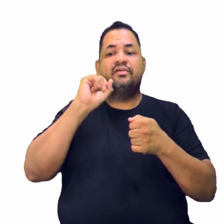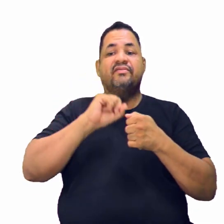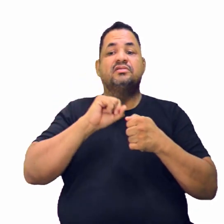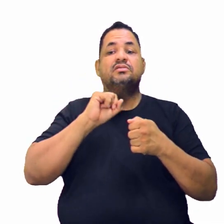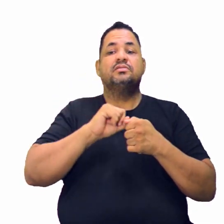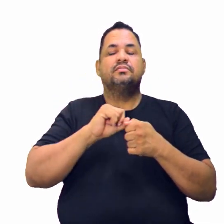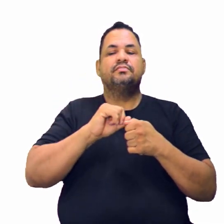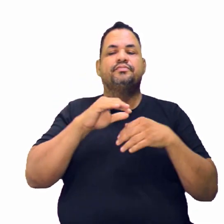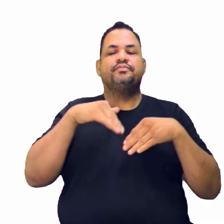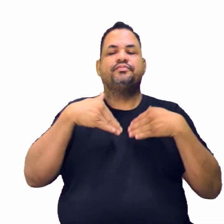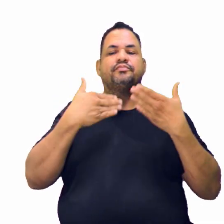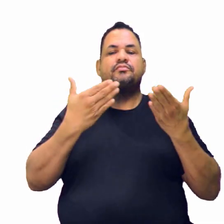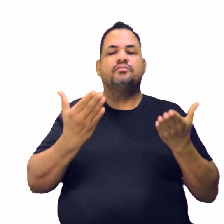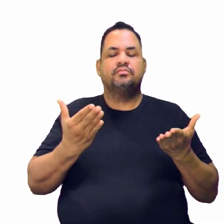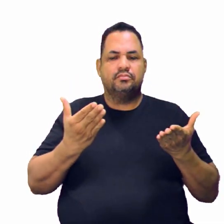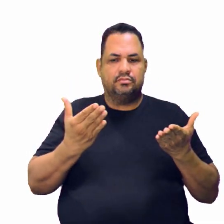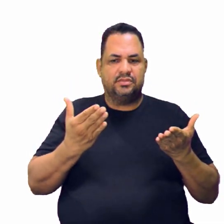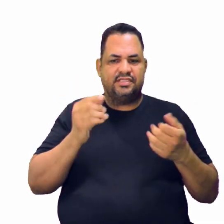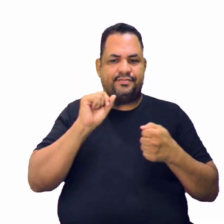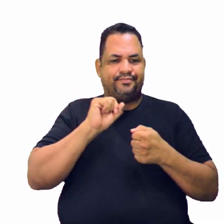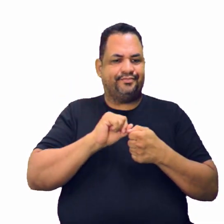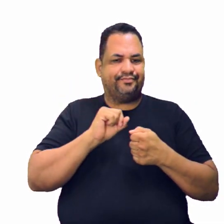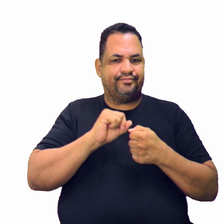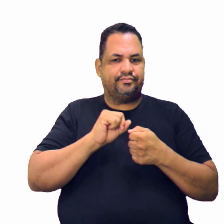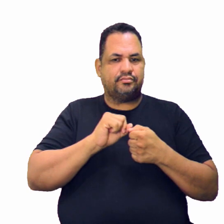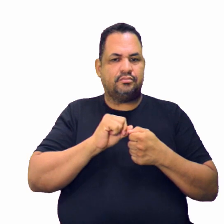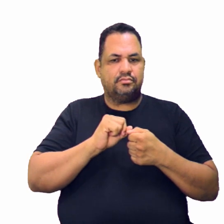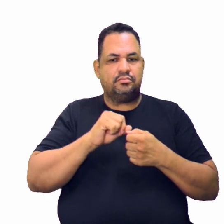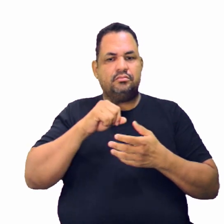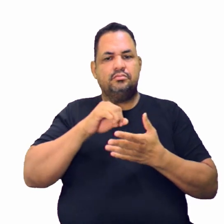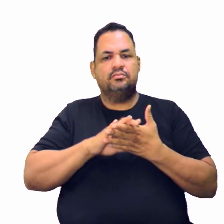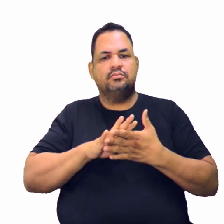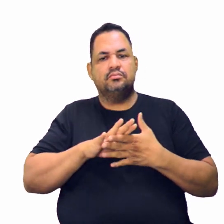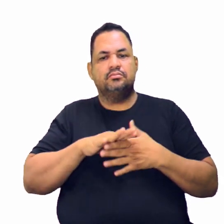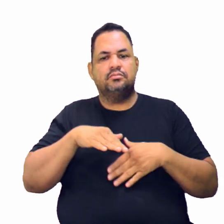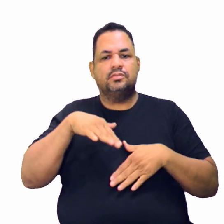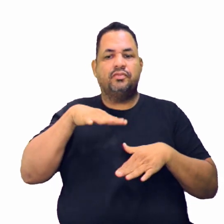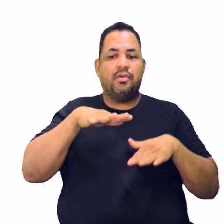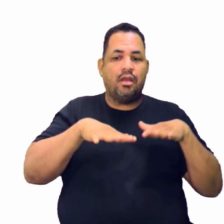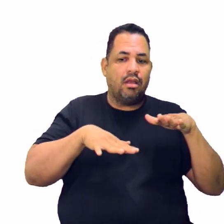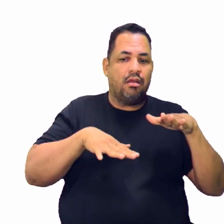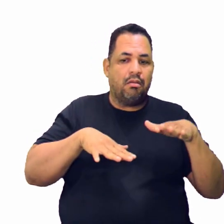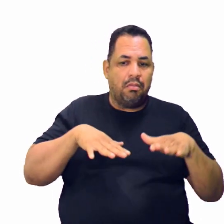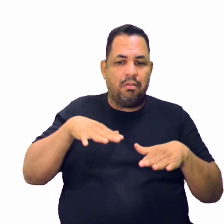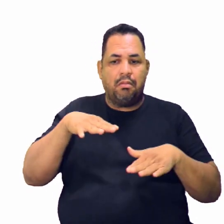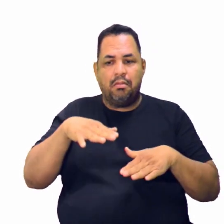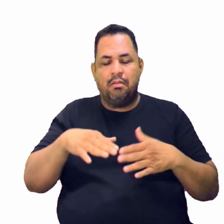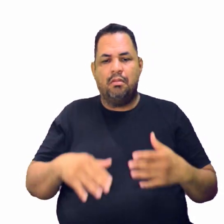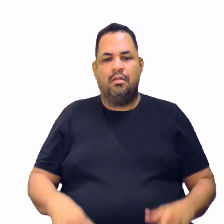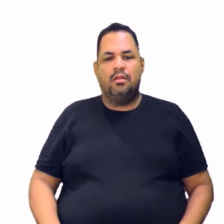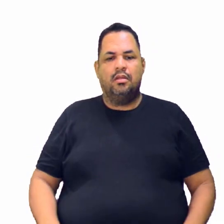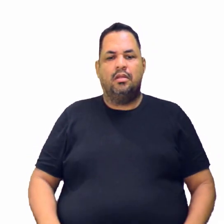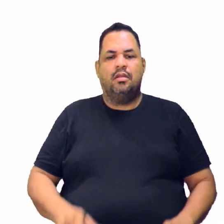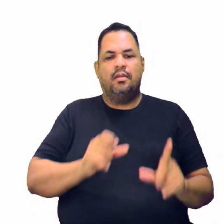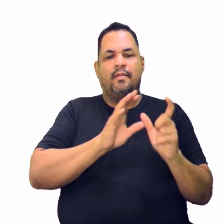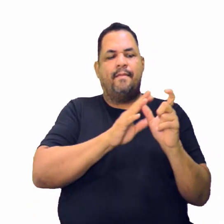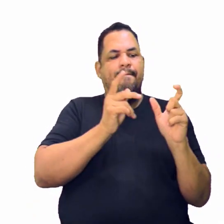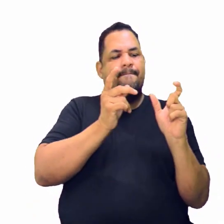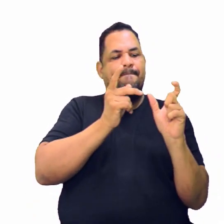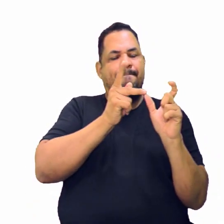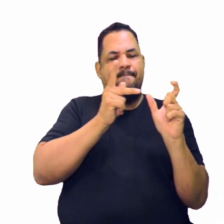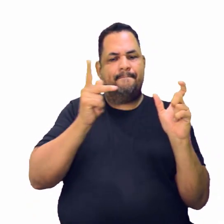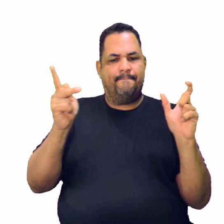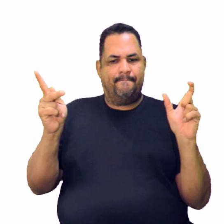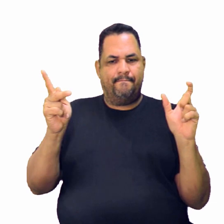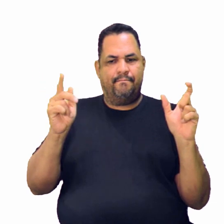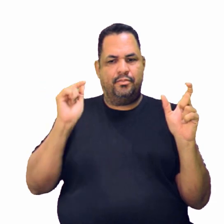tá certo? Qual foi a declaração que foi feita? Vai devagar. Predicado é aquilo que se